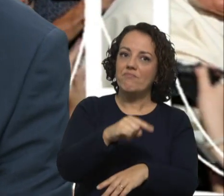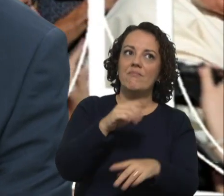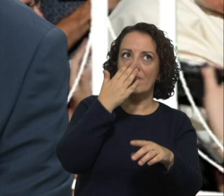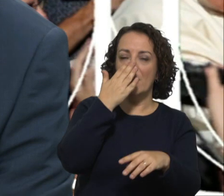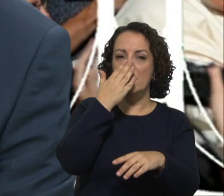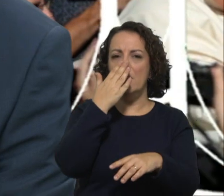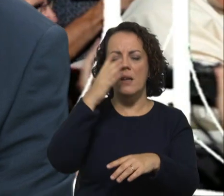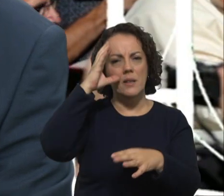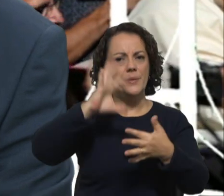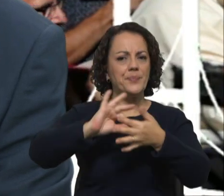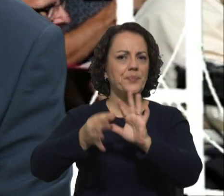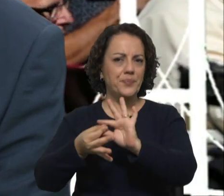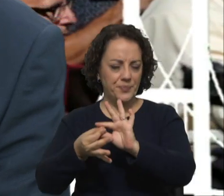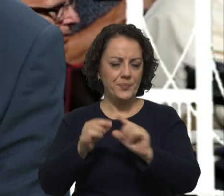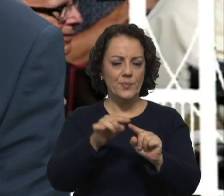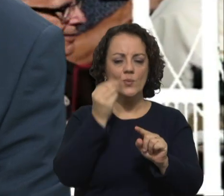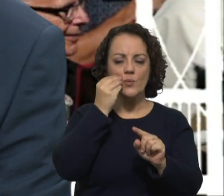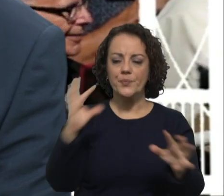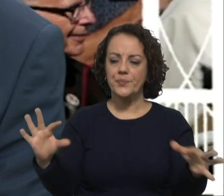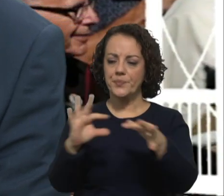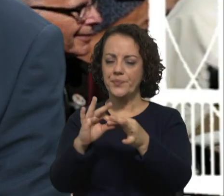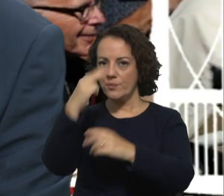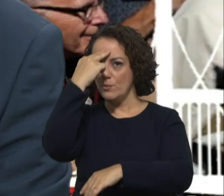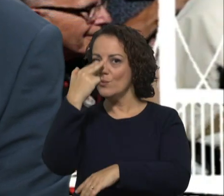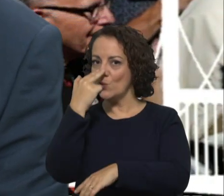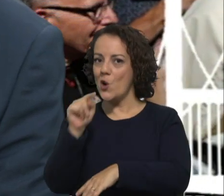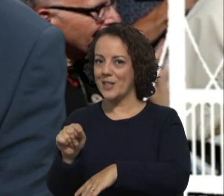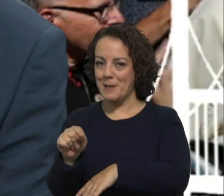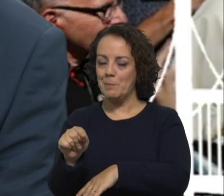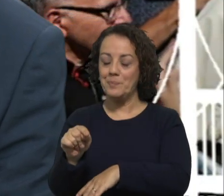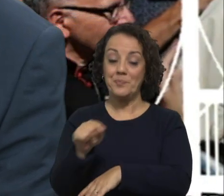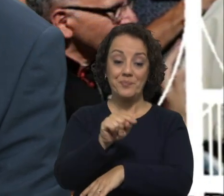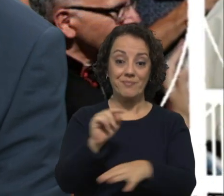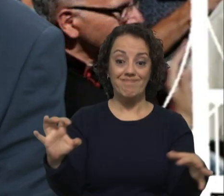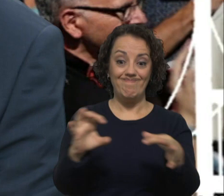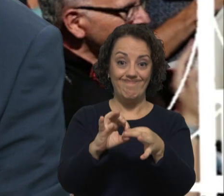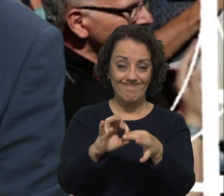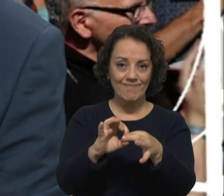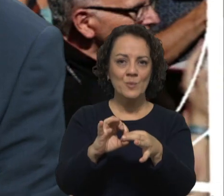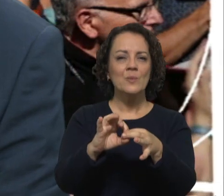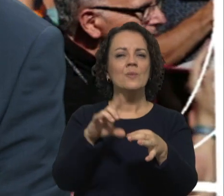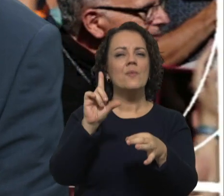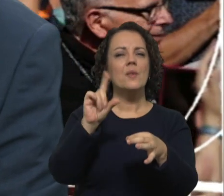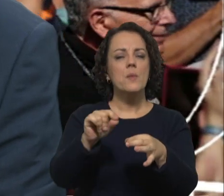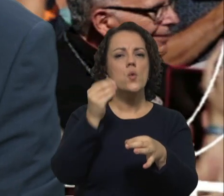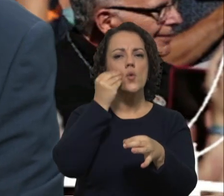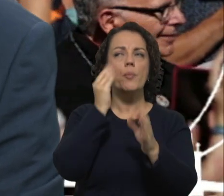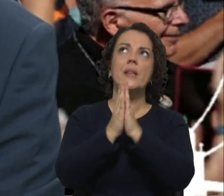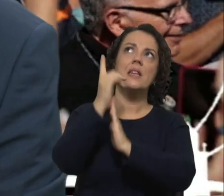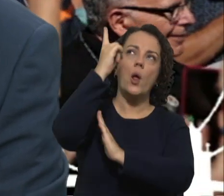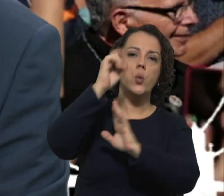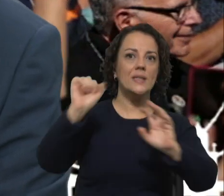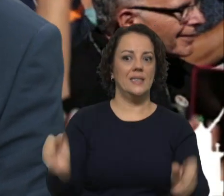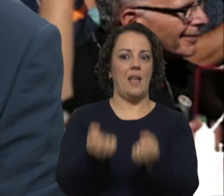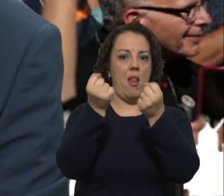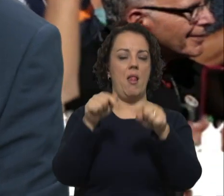uma lógica na sua relação com a história e na sua relação com a salvação de Deus que acontece na